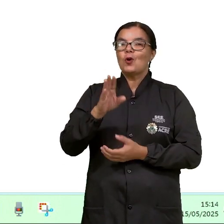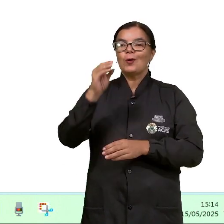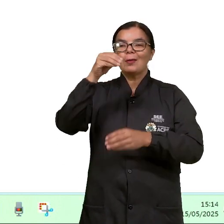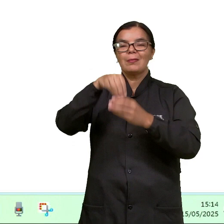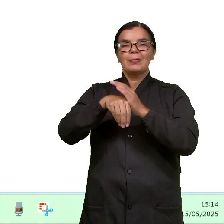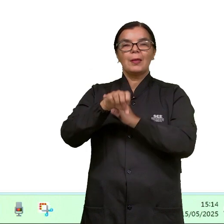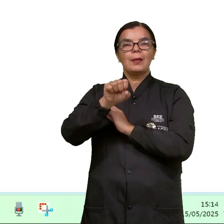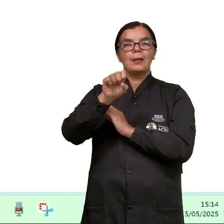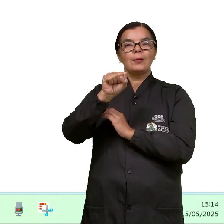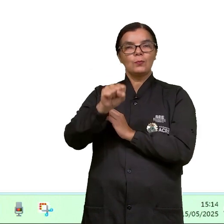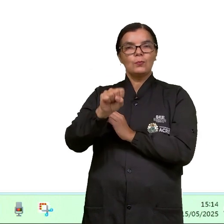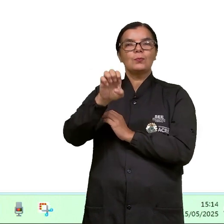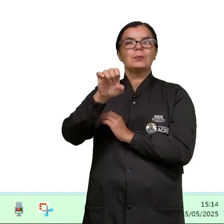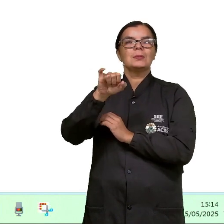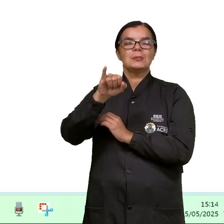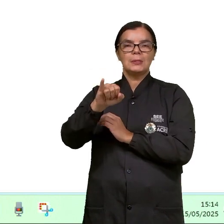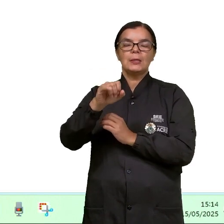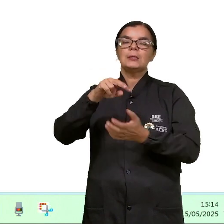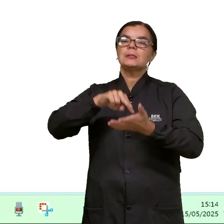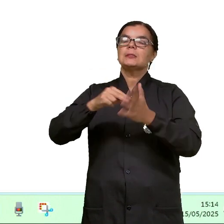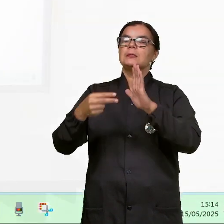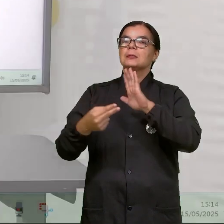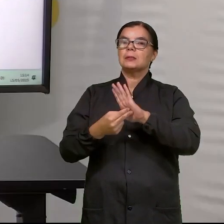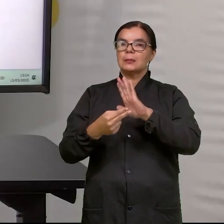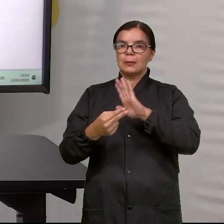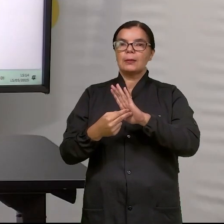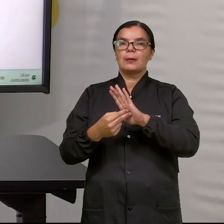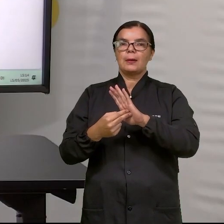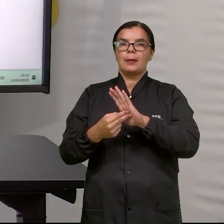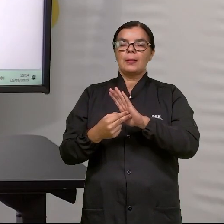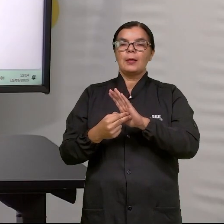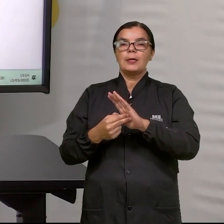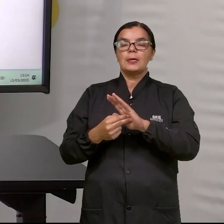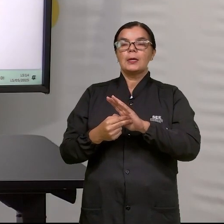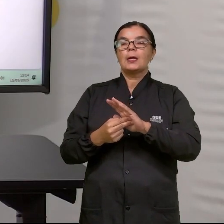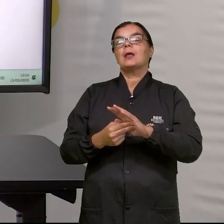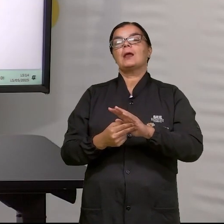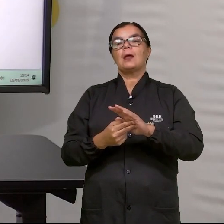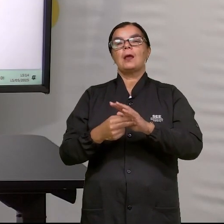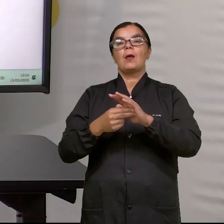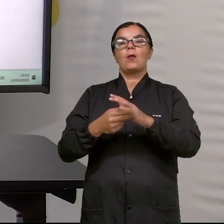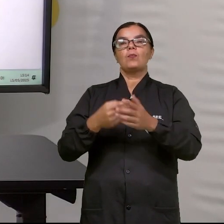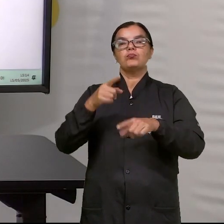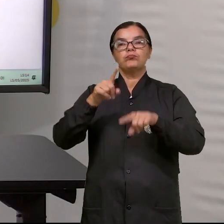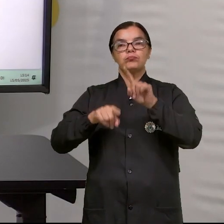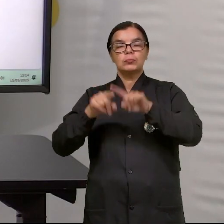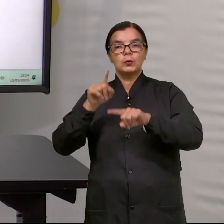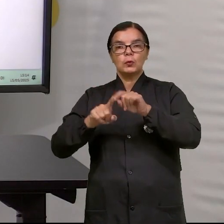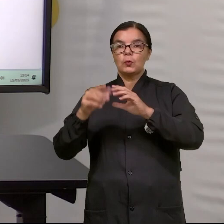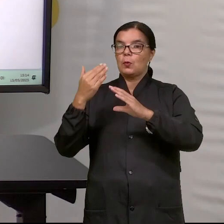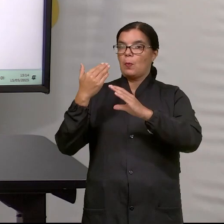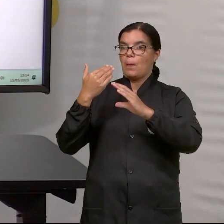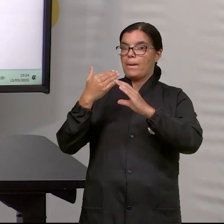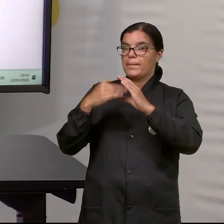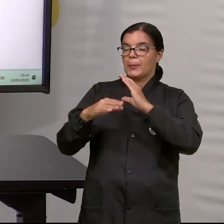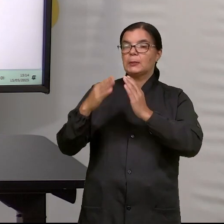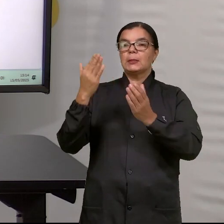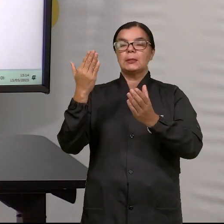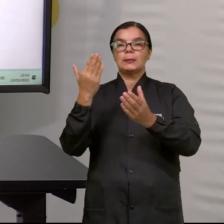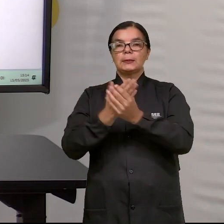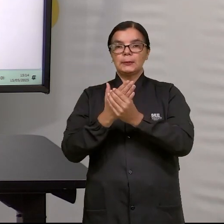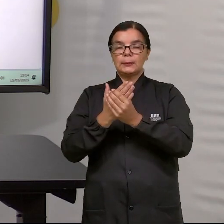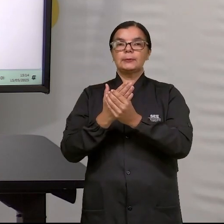SEI Federação é um SEI que uma ferramenta que tem dentro do SEI que eu consigo mandar